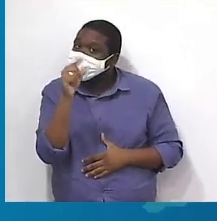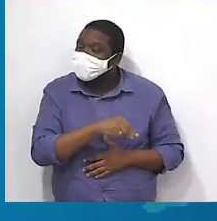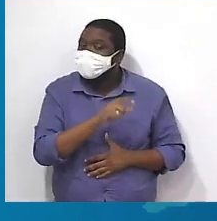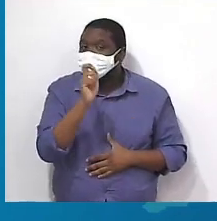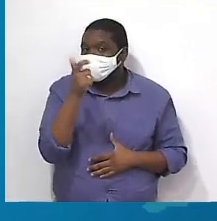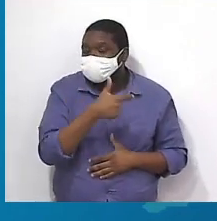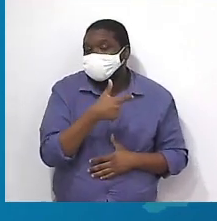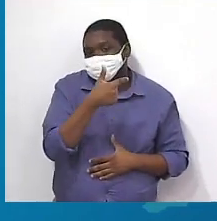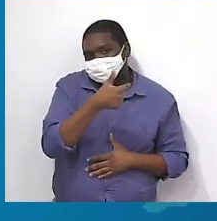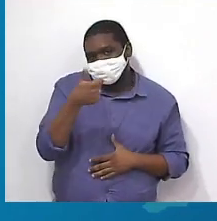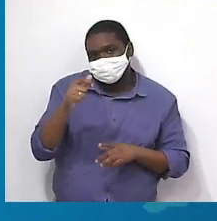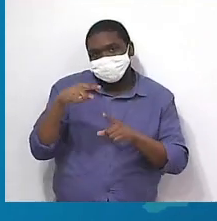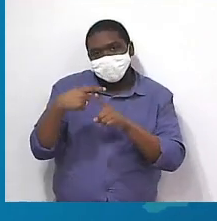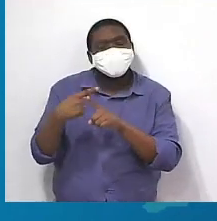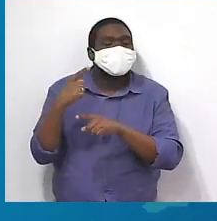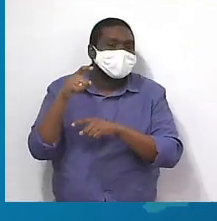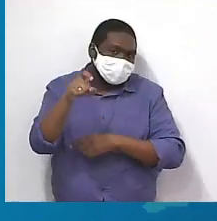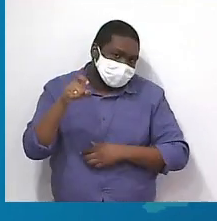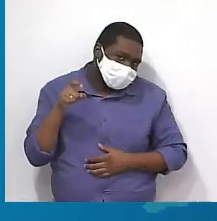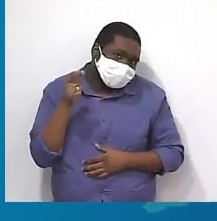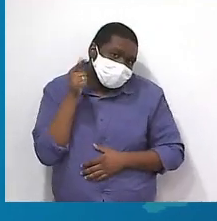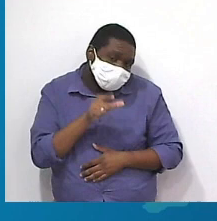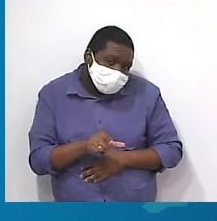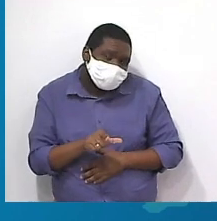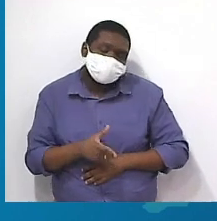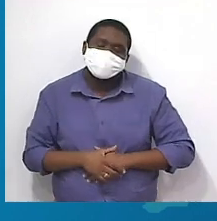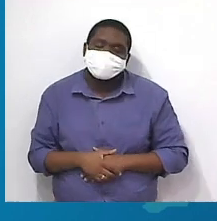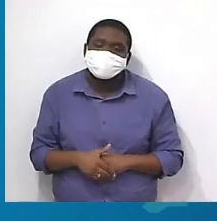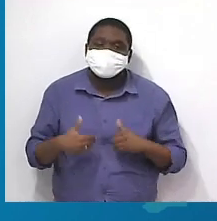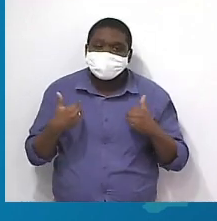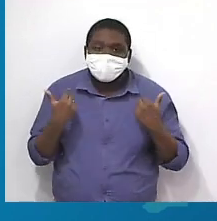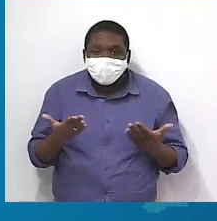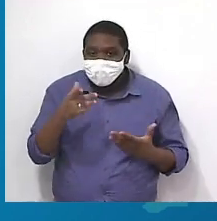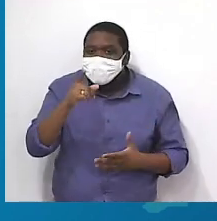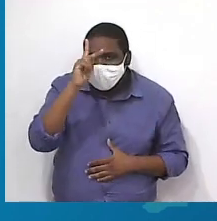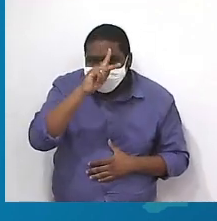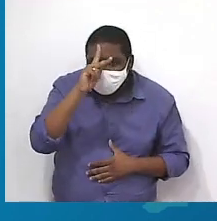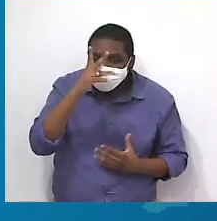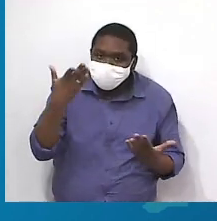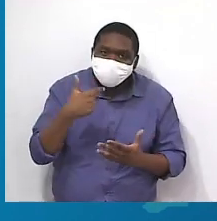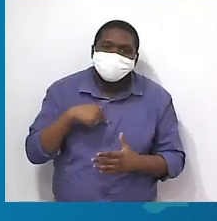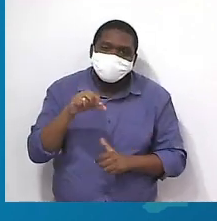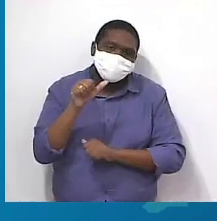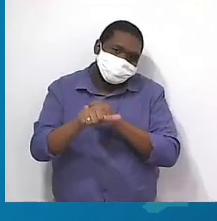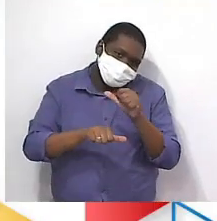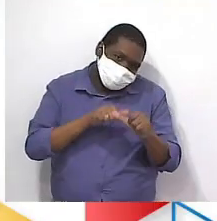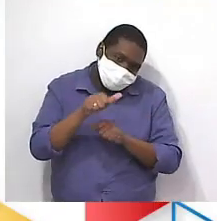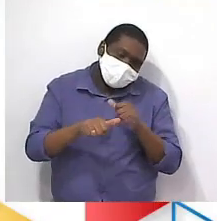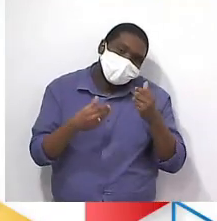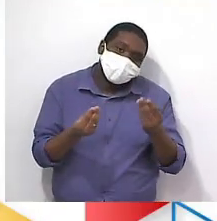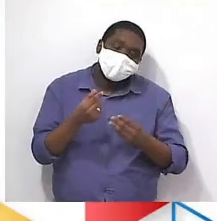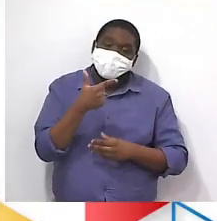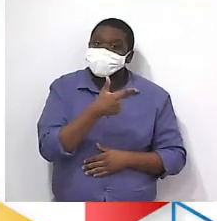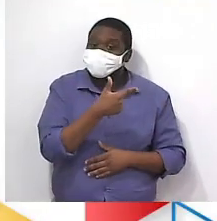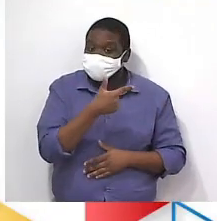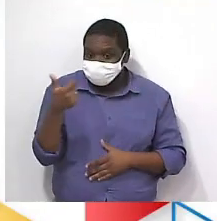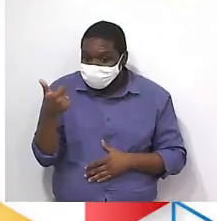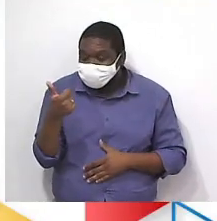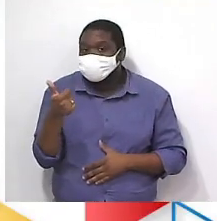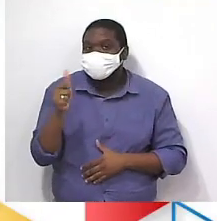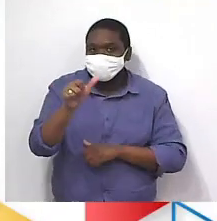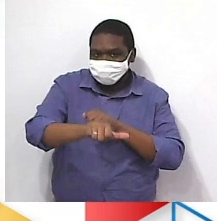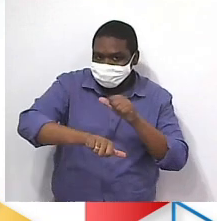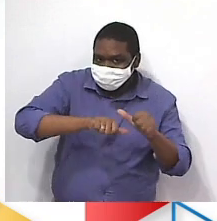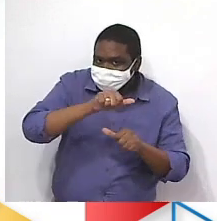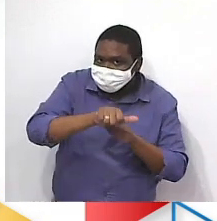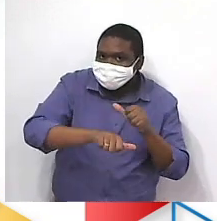21 mais x, para valer. Lembra disso? Então agora eu vou mudar aí, ó, a posição do 21 para o outro lado.